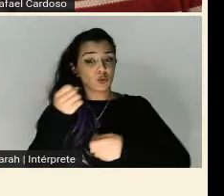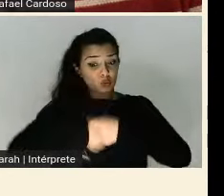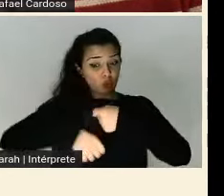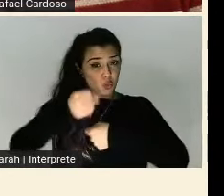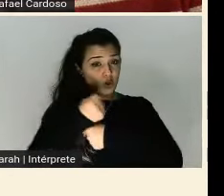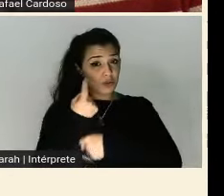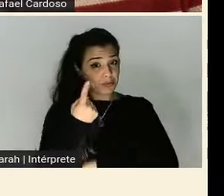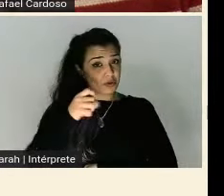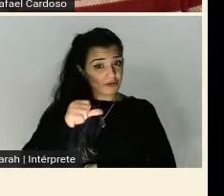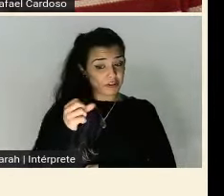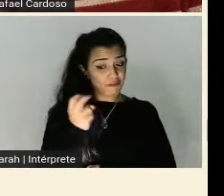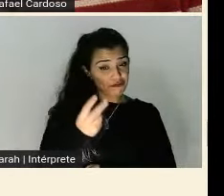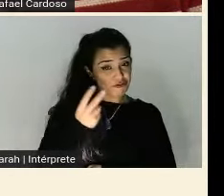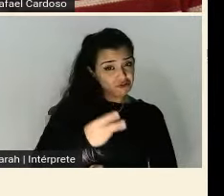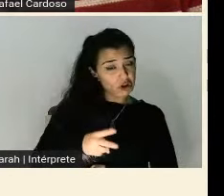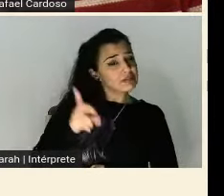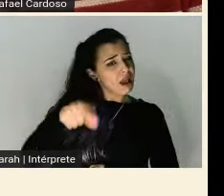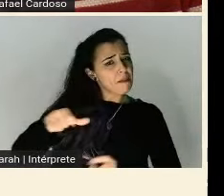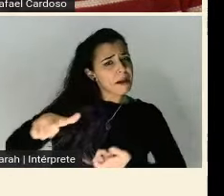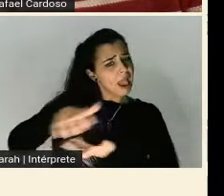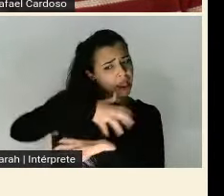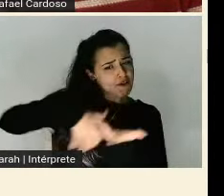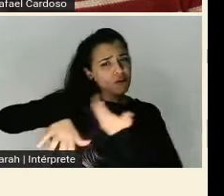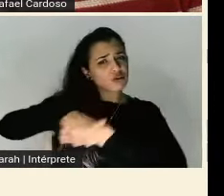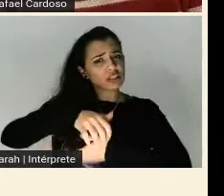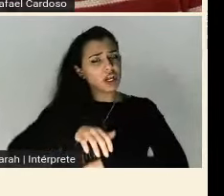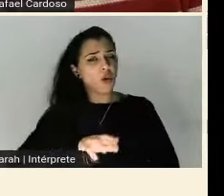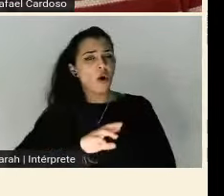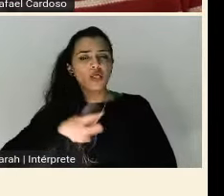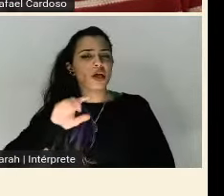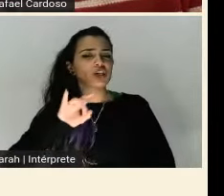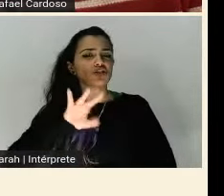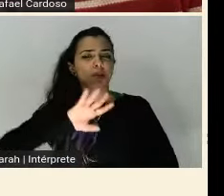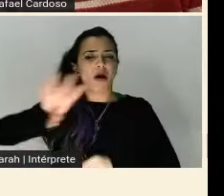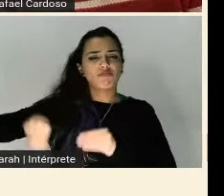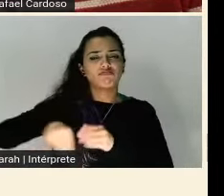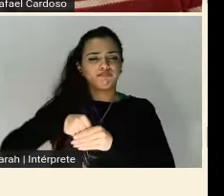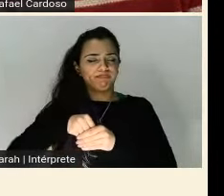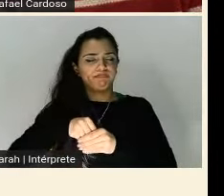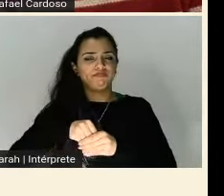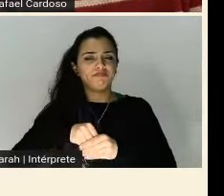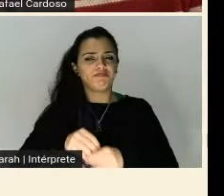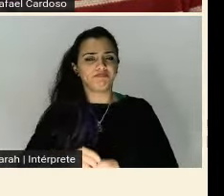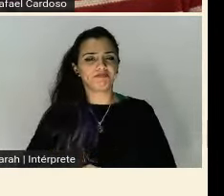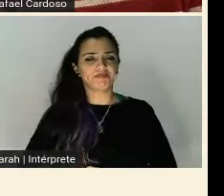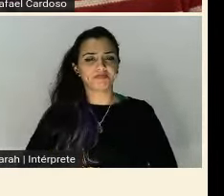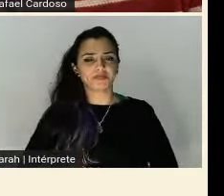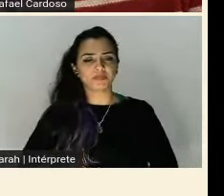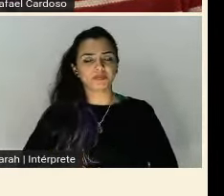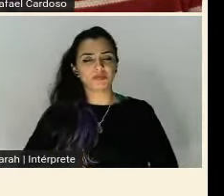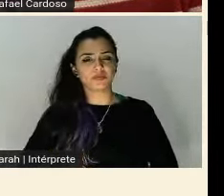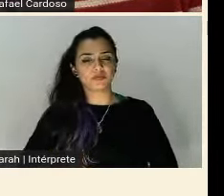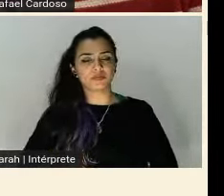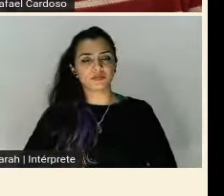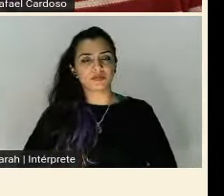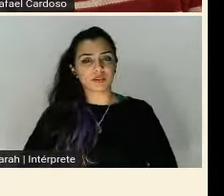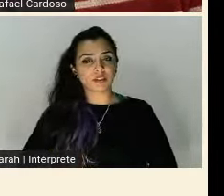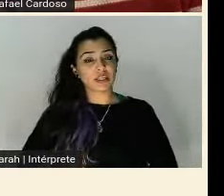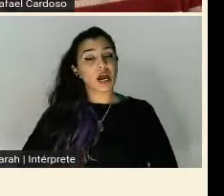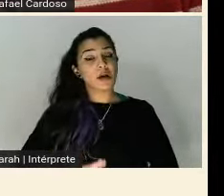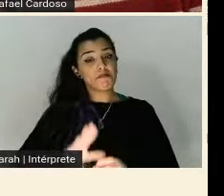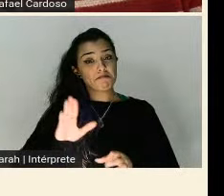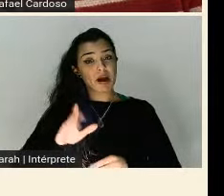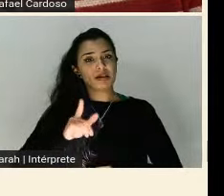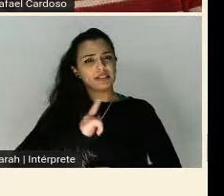revolução e não parte de um processo mais amplo. Mais uma, num país que ama as revoluções em